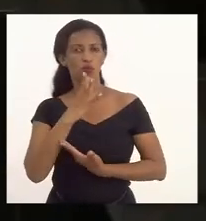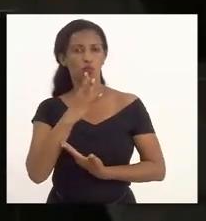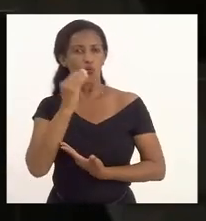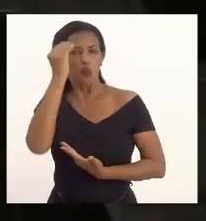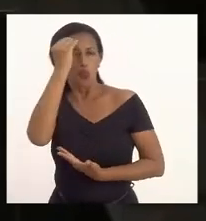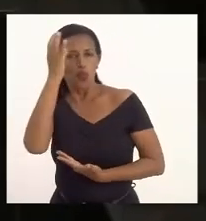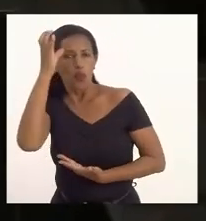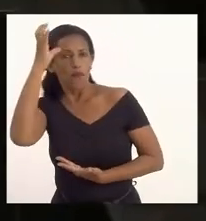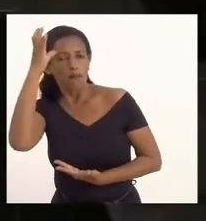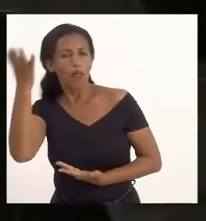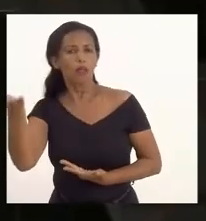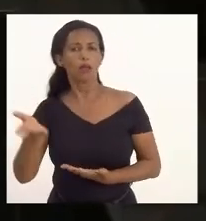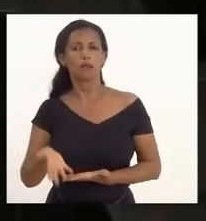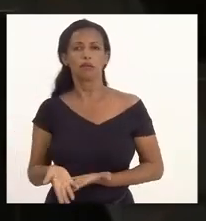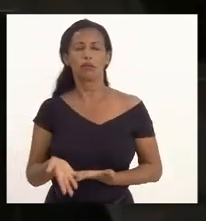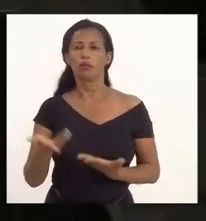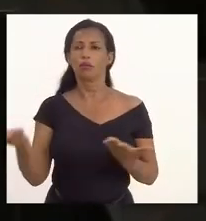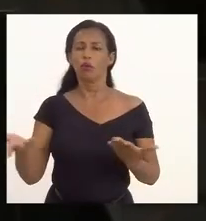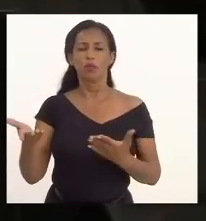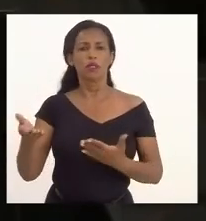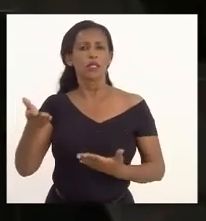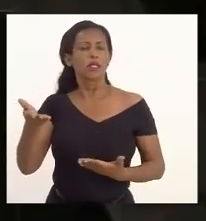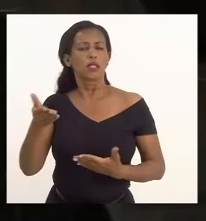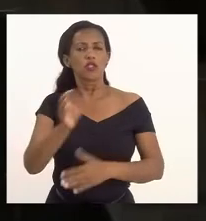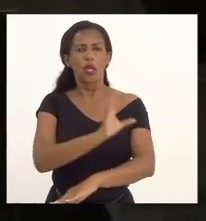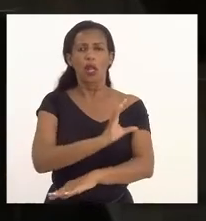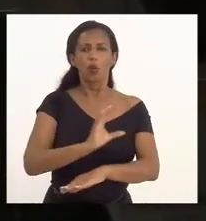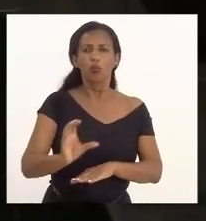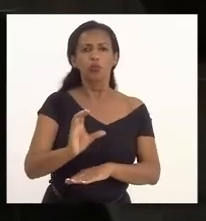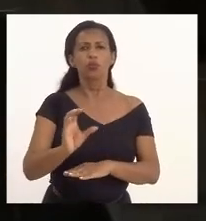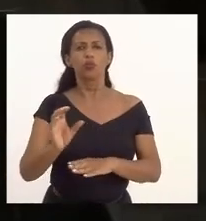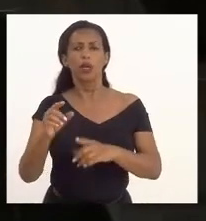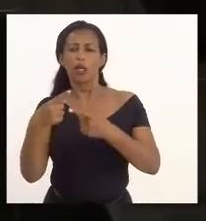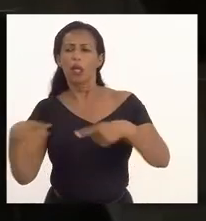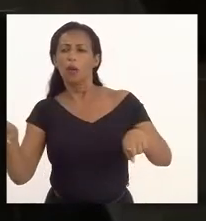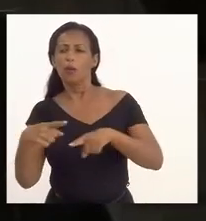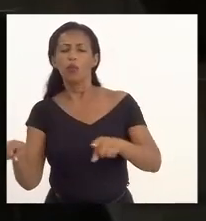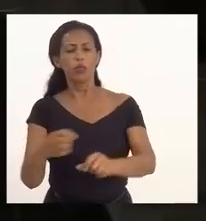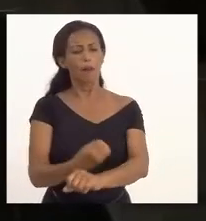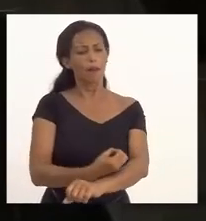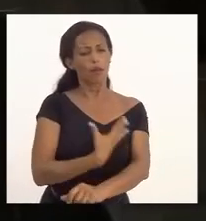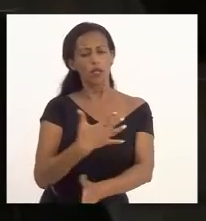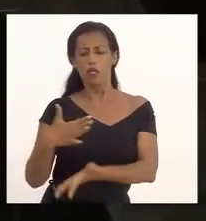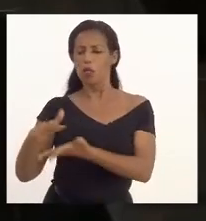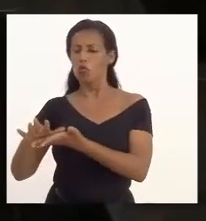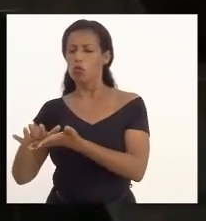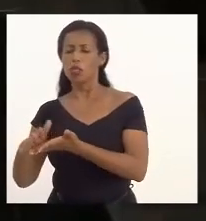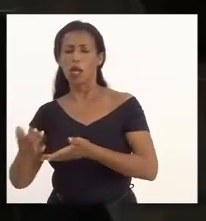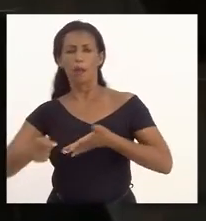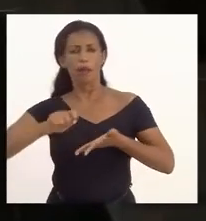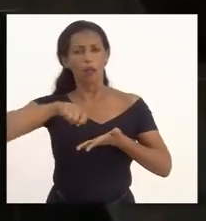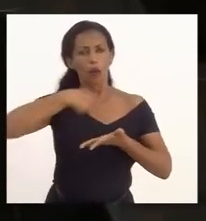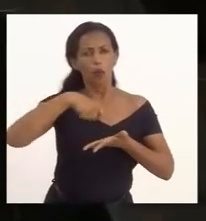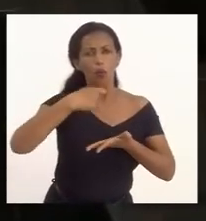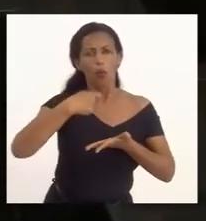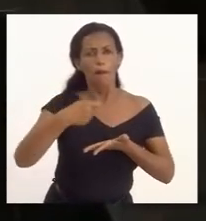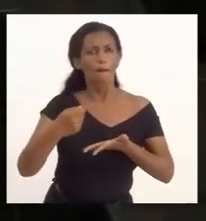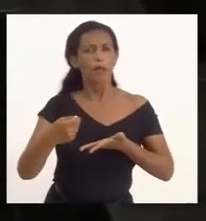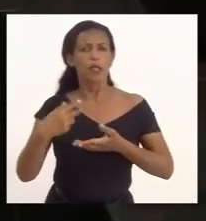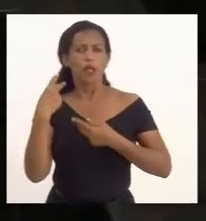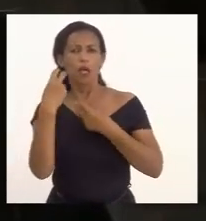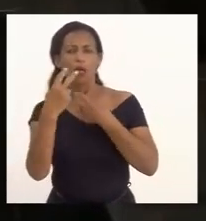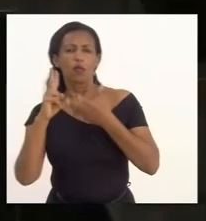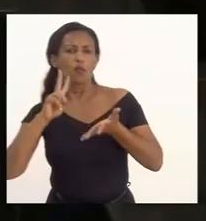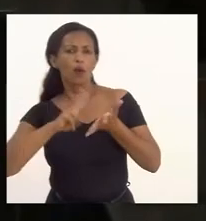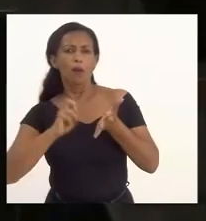conhecimento, seja na cultura, na música, na poesia, no samba, na gastronomia, enfim, no